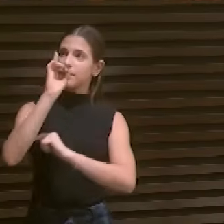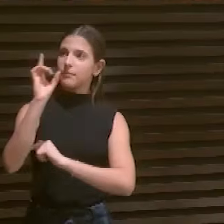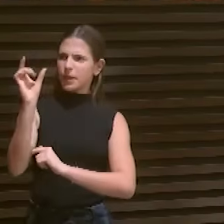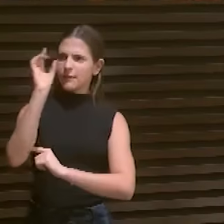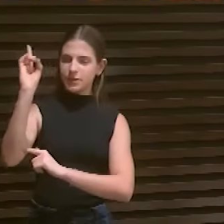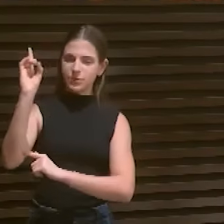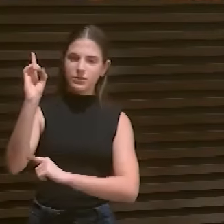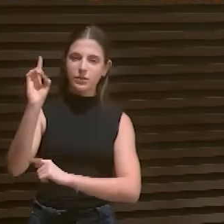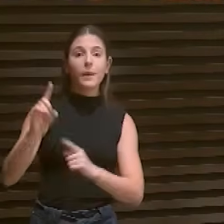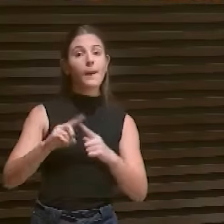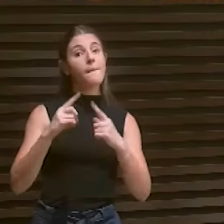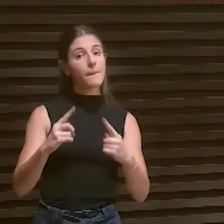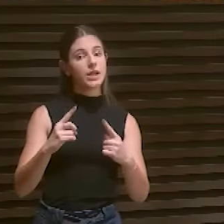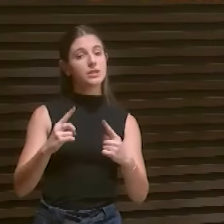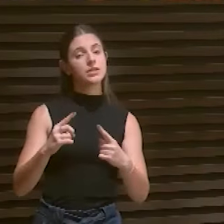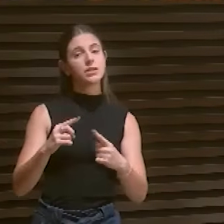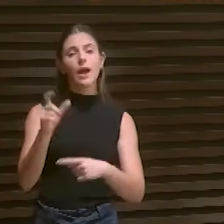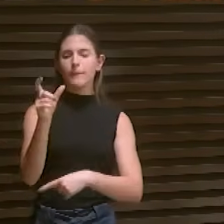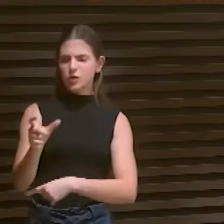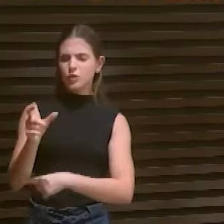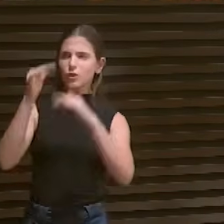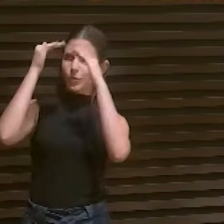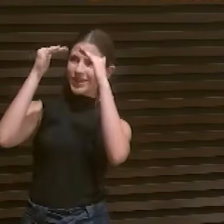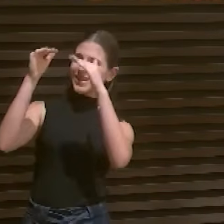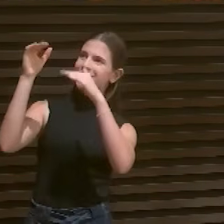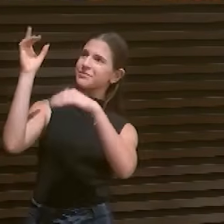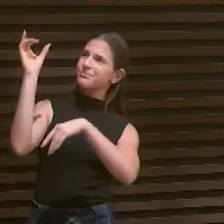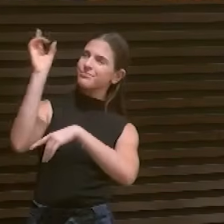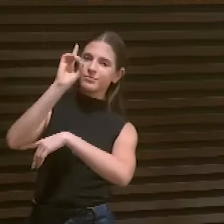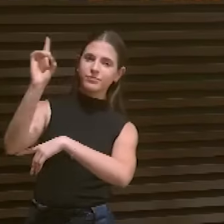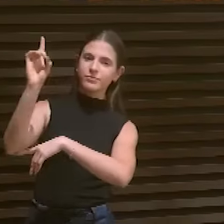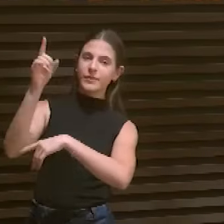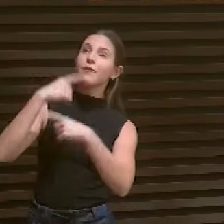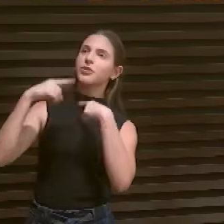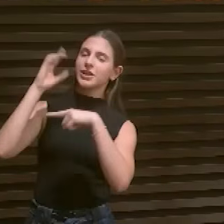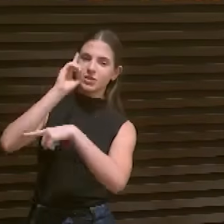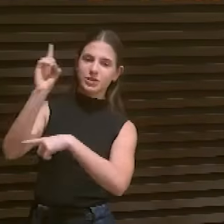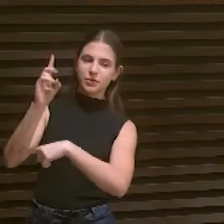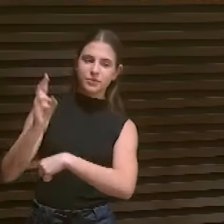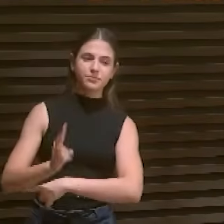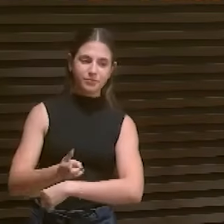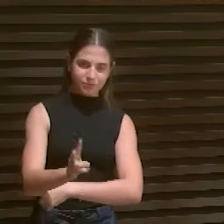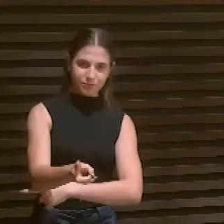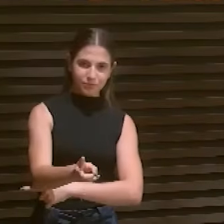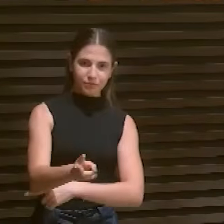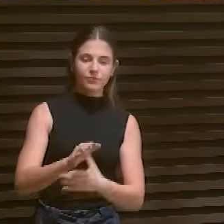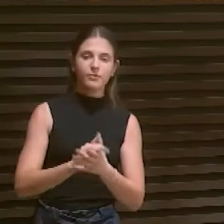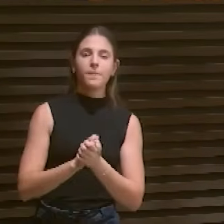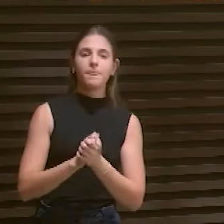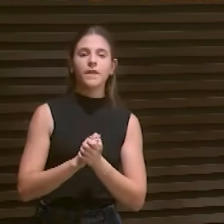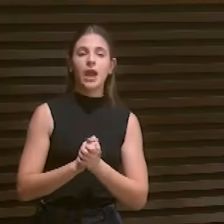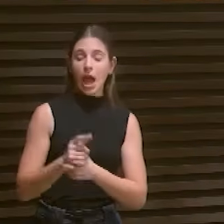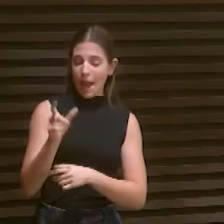Só que aquele que faz a vontade de Deus, permanece. O objeto do amor do Pai, ou seja, quem